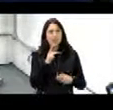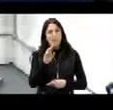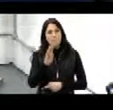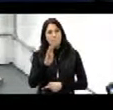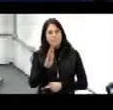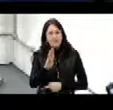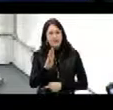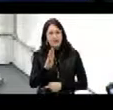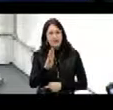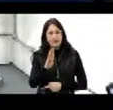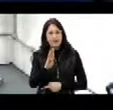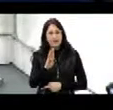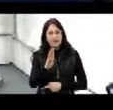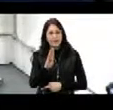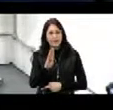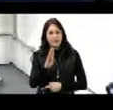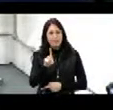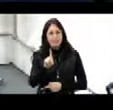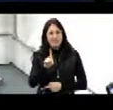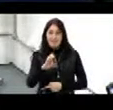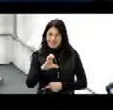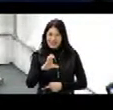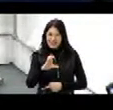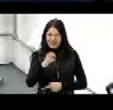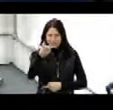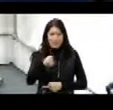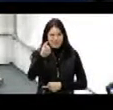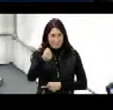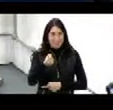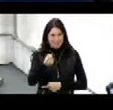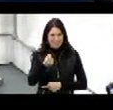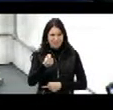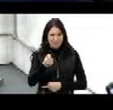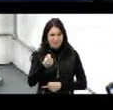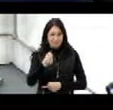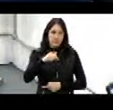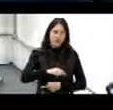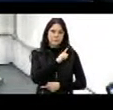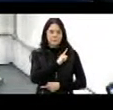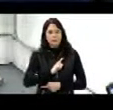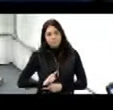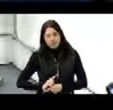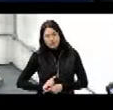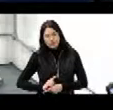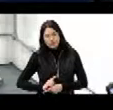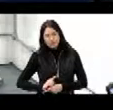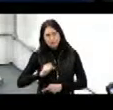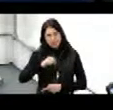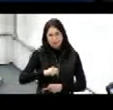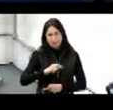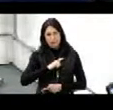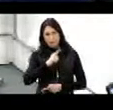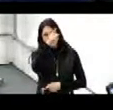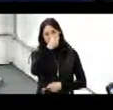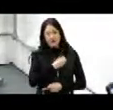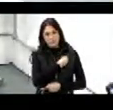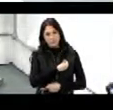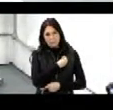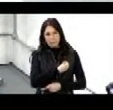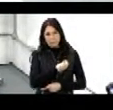Benefício esse que esse governo interino que esse governo, que não